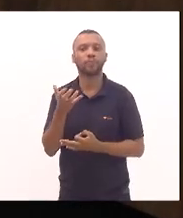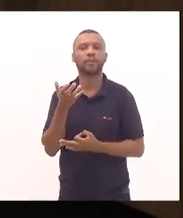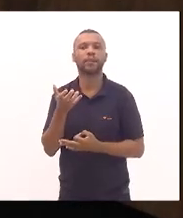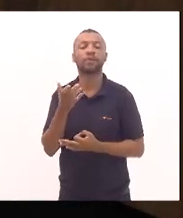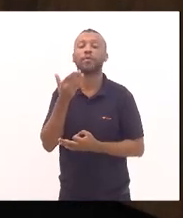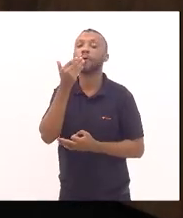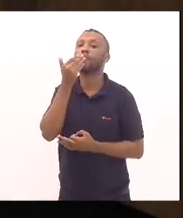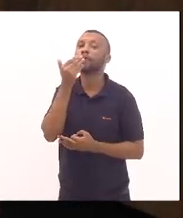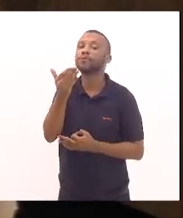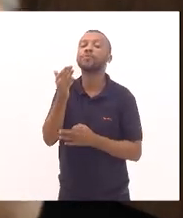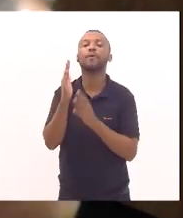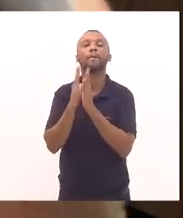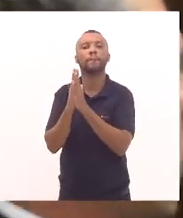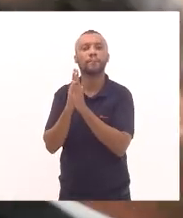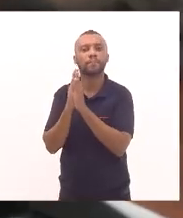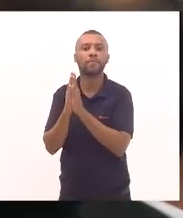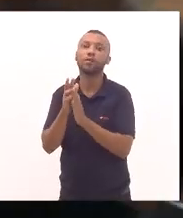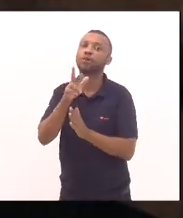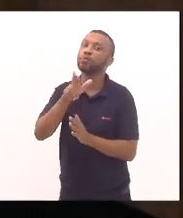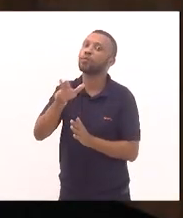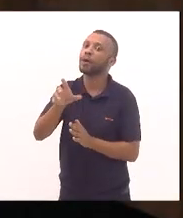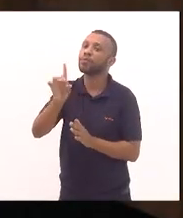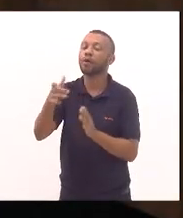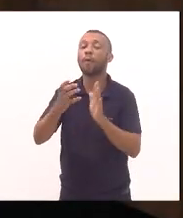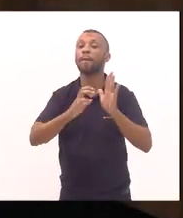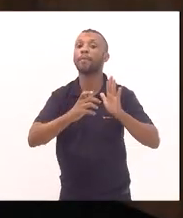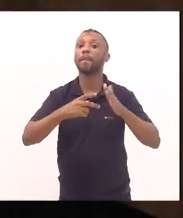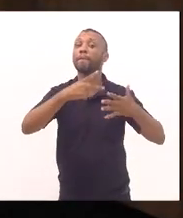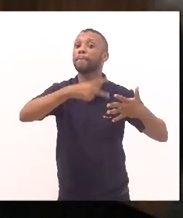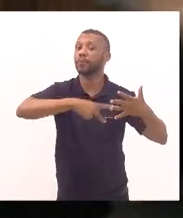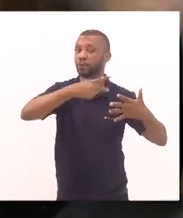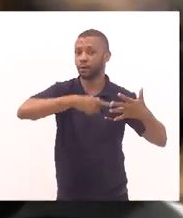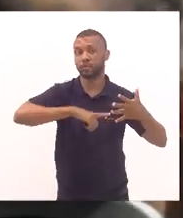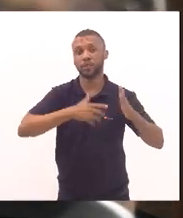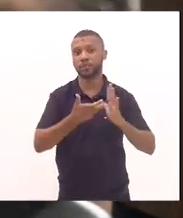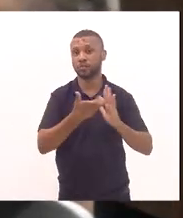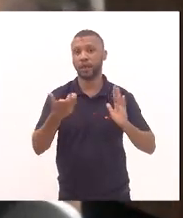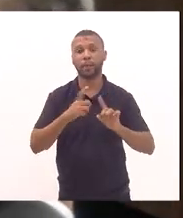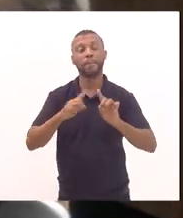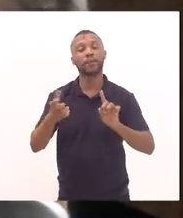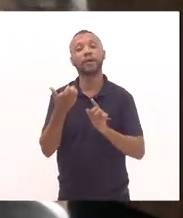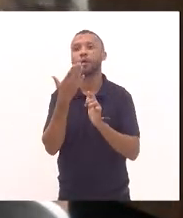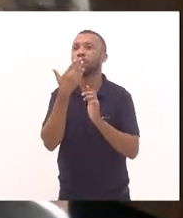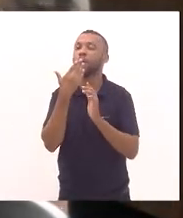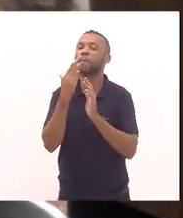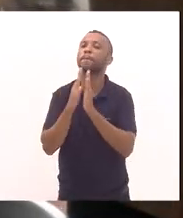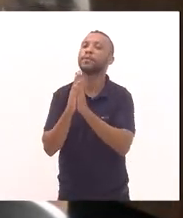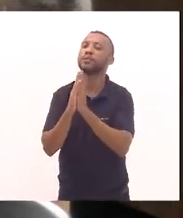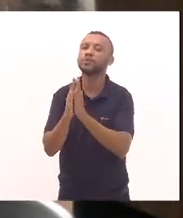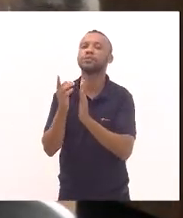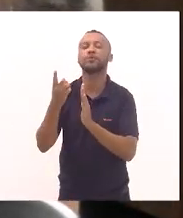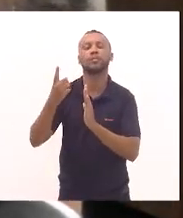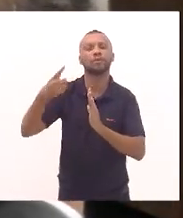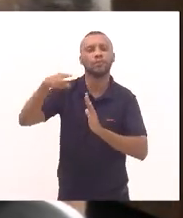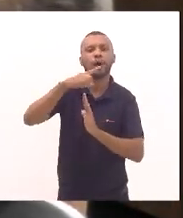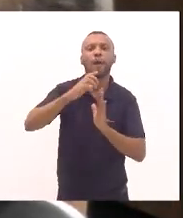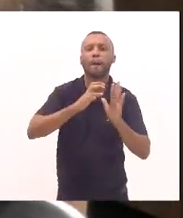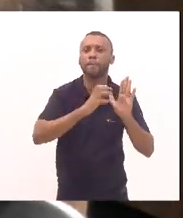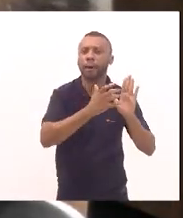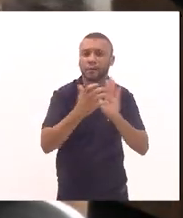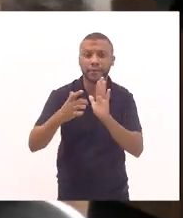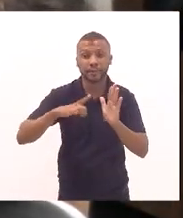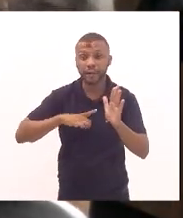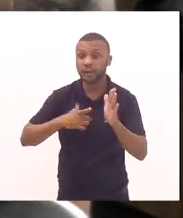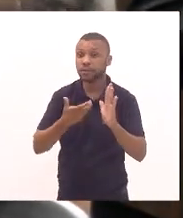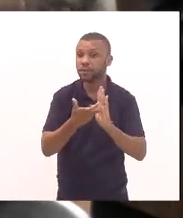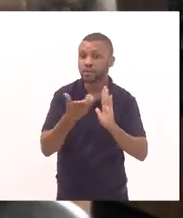Quero pedir aqui, né, não é só o pessoal que tem destaque, mas eu quero pedir, né, aos outros partidos que têm